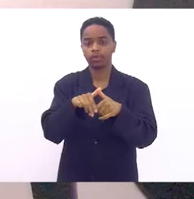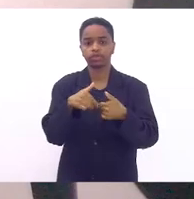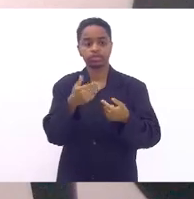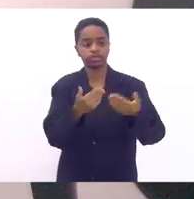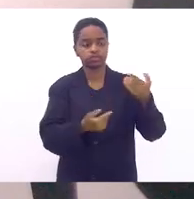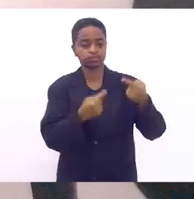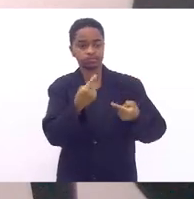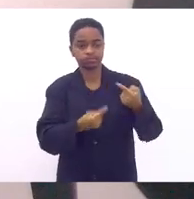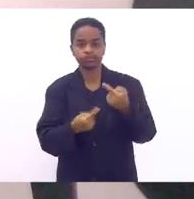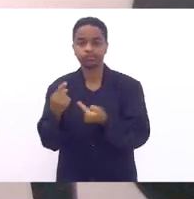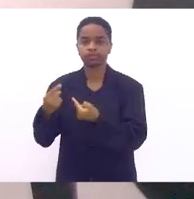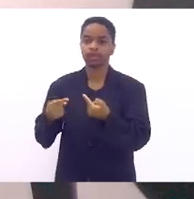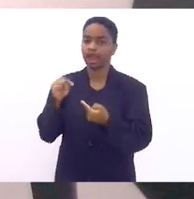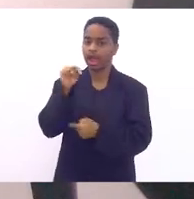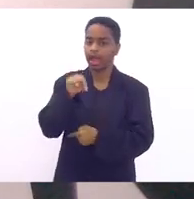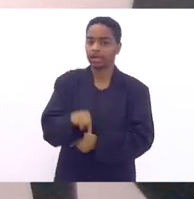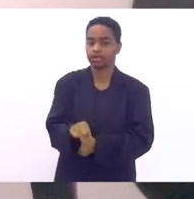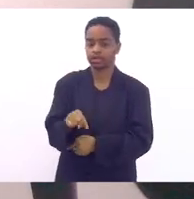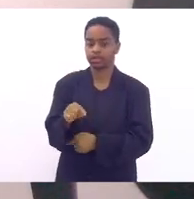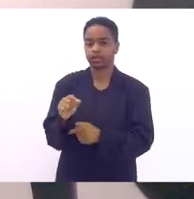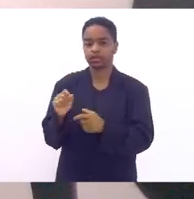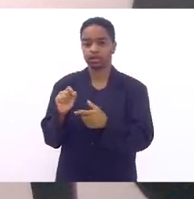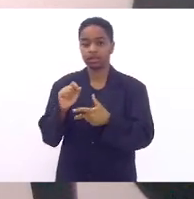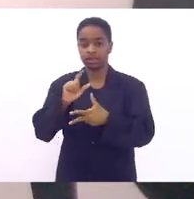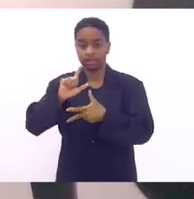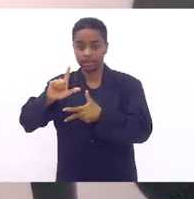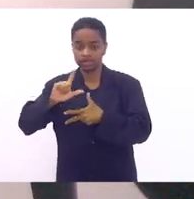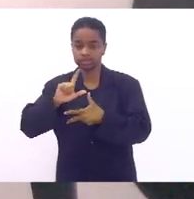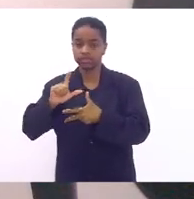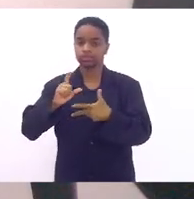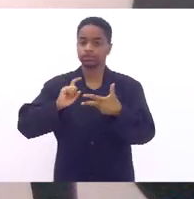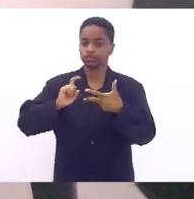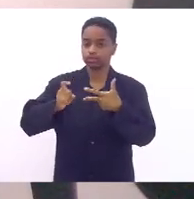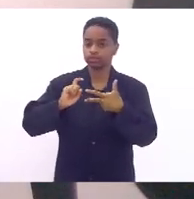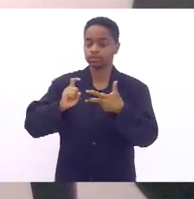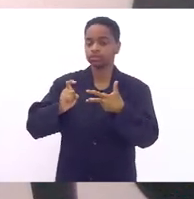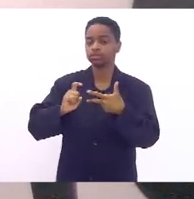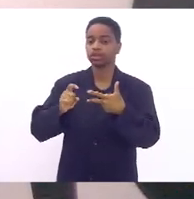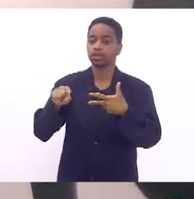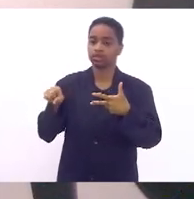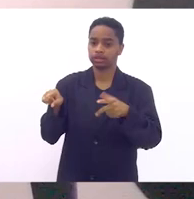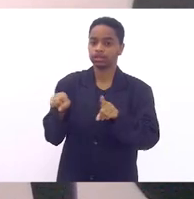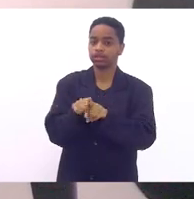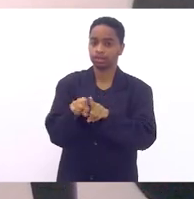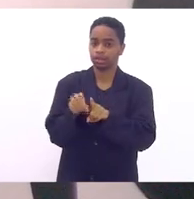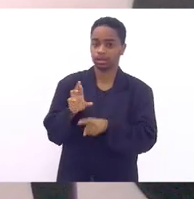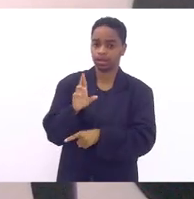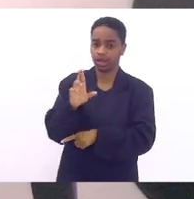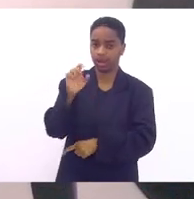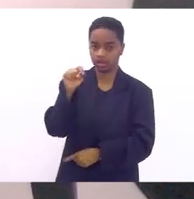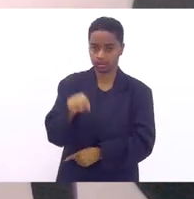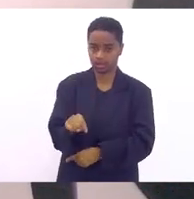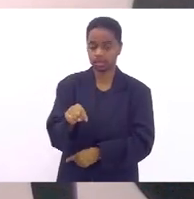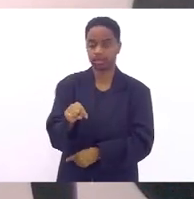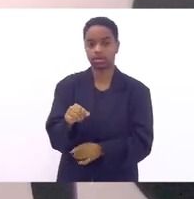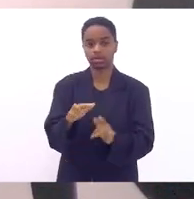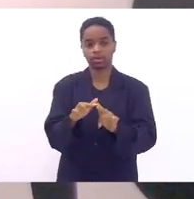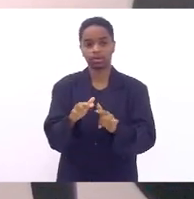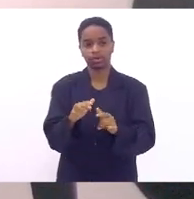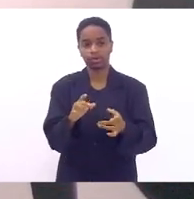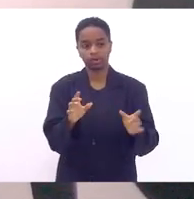não é que é travado entre o legislativo o Executivo que também aqui esteve representado né por suas